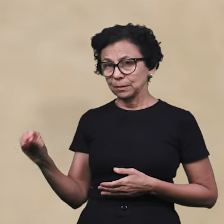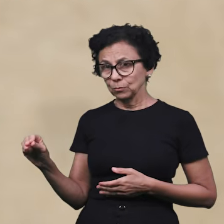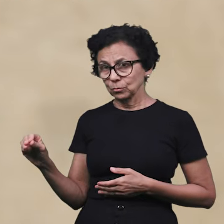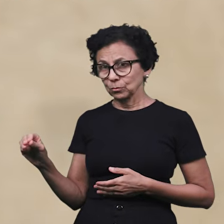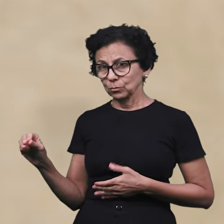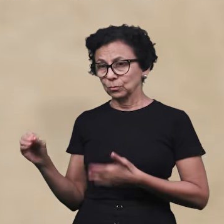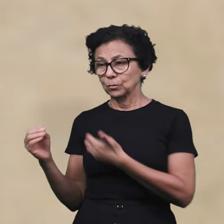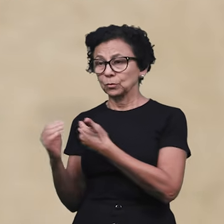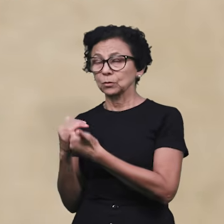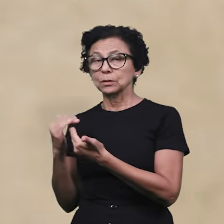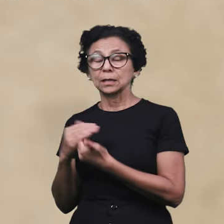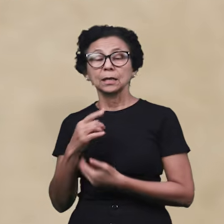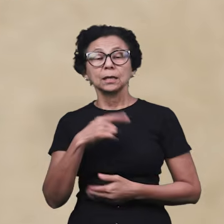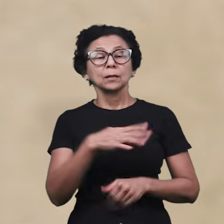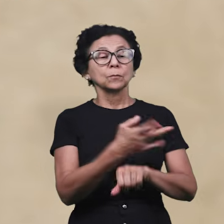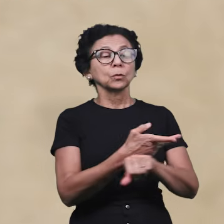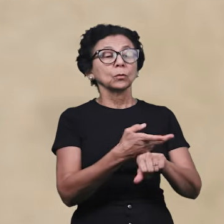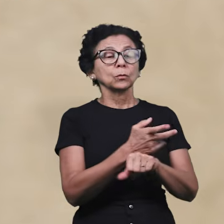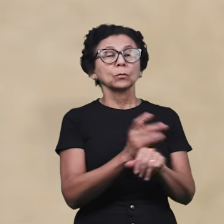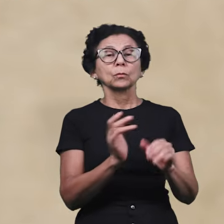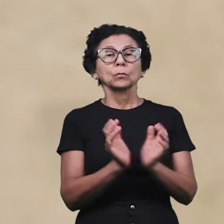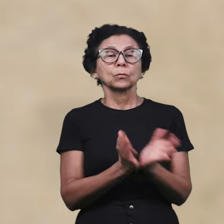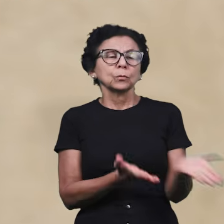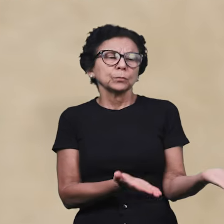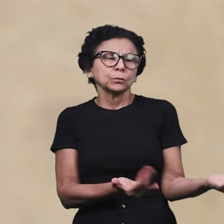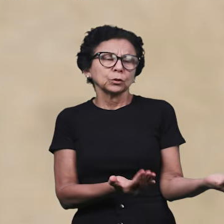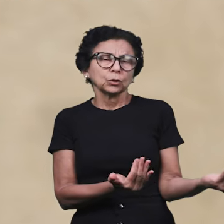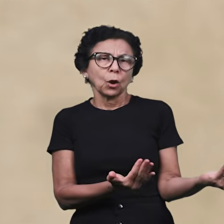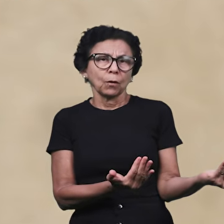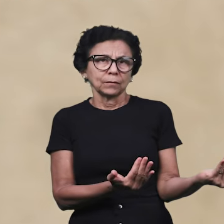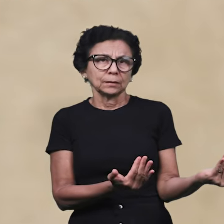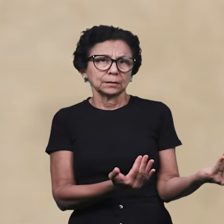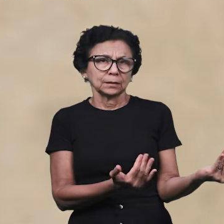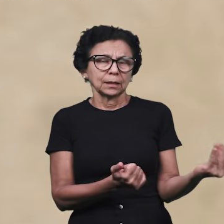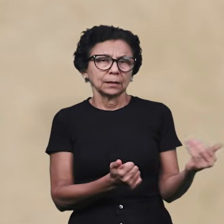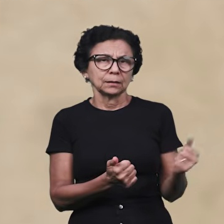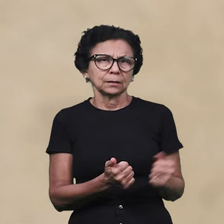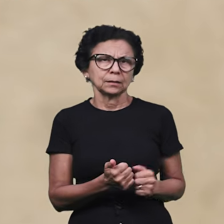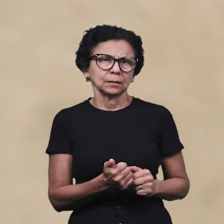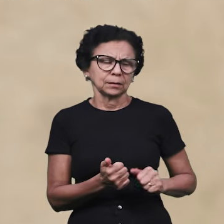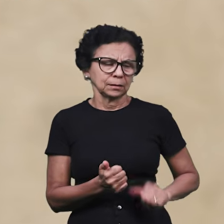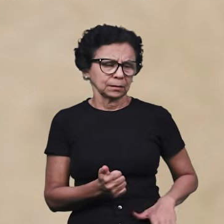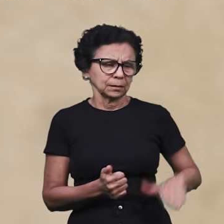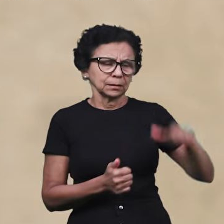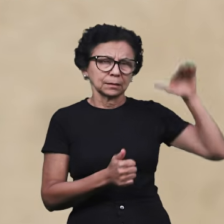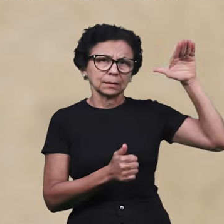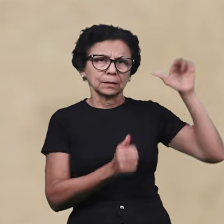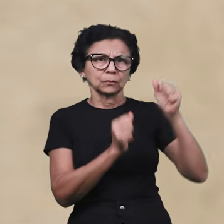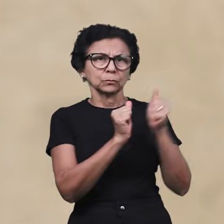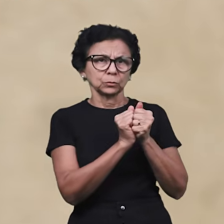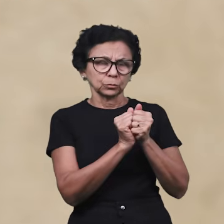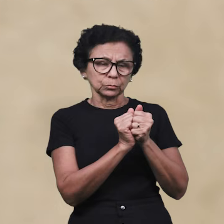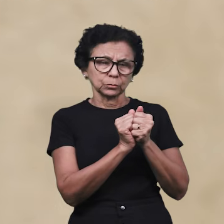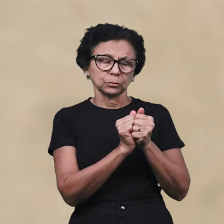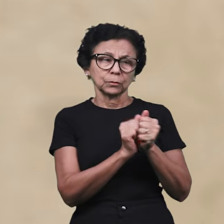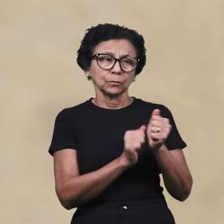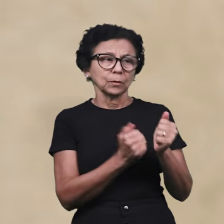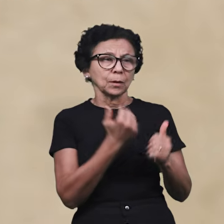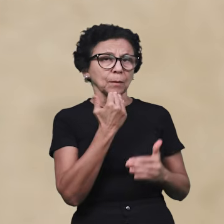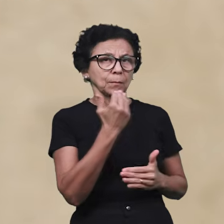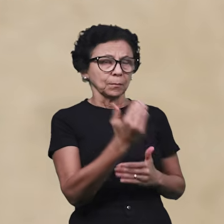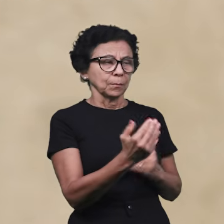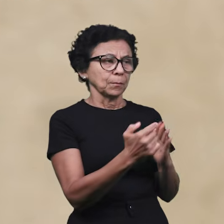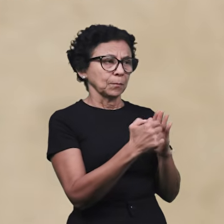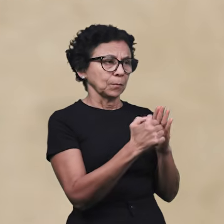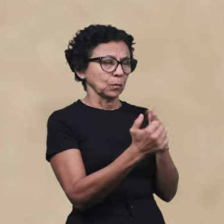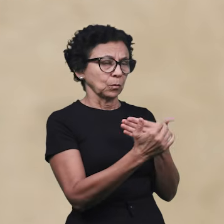os jovens que haviam crescido com ele, que estavam diante dele. Então ele tem uma opinião, a opinião dos anciãos. Olha, se coloca